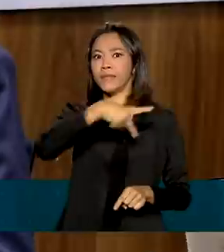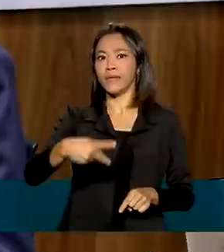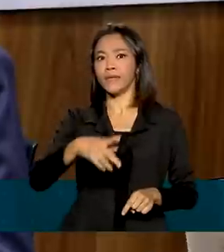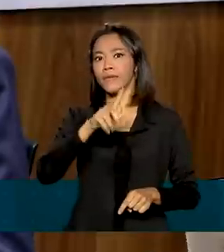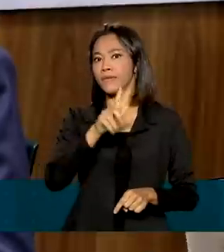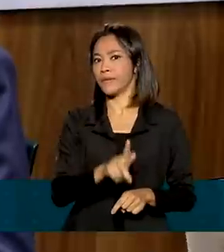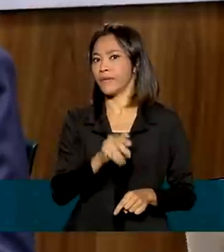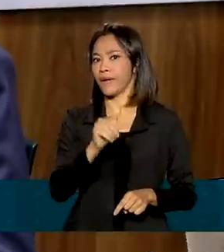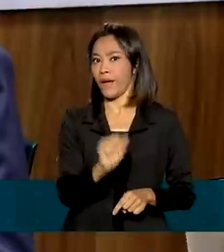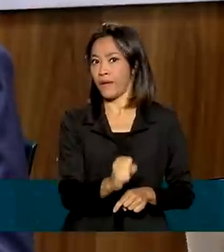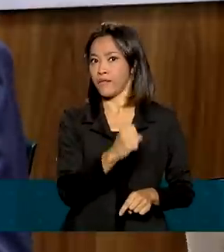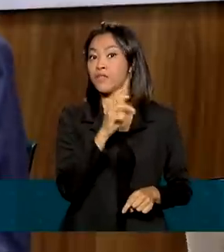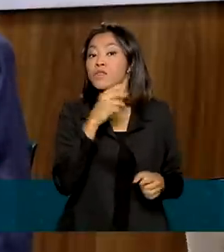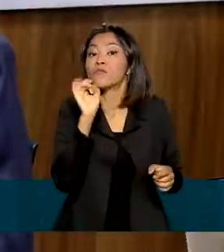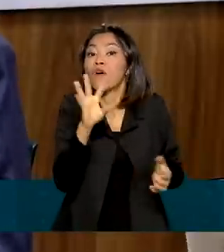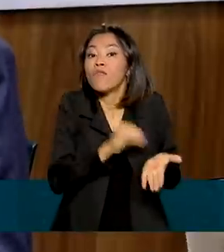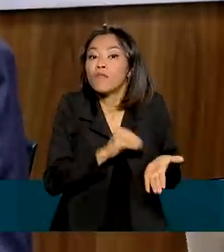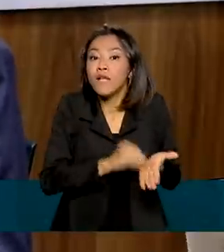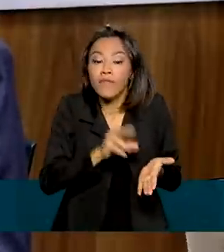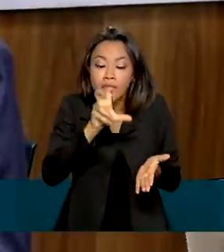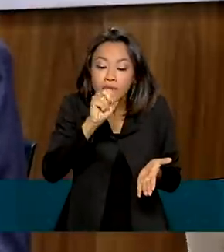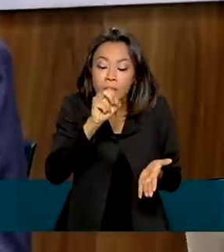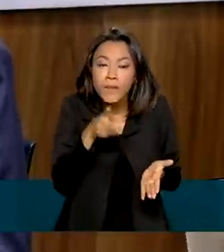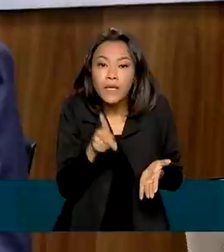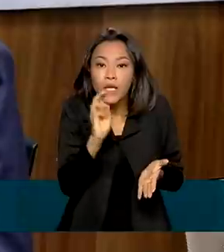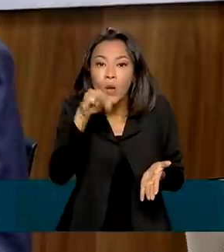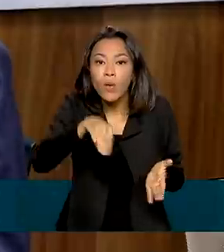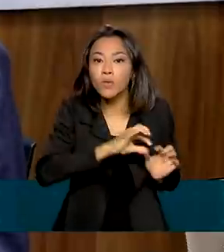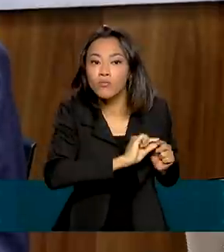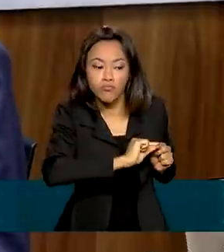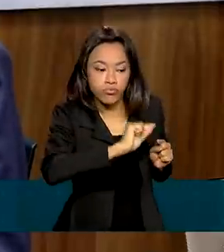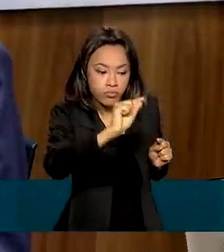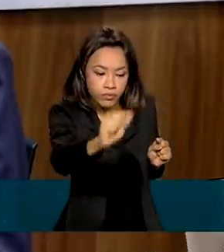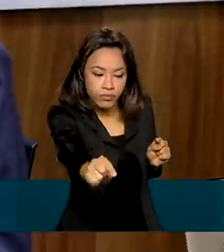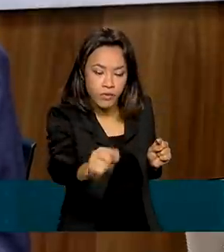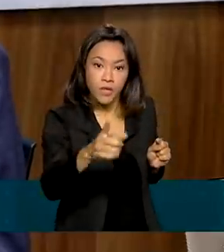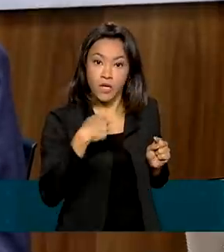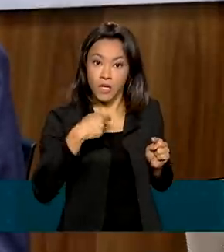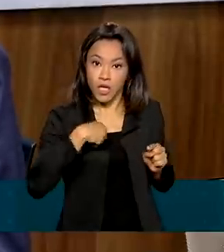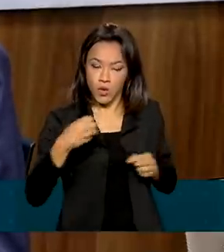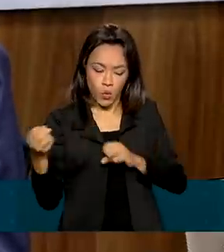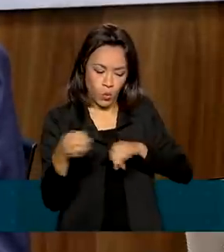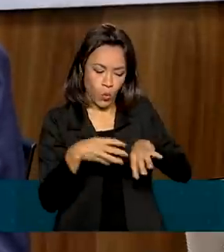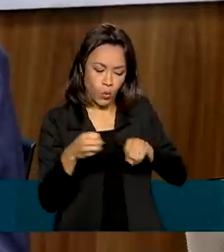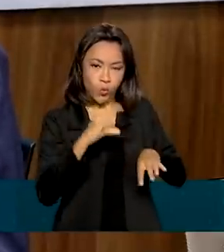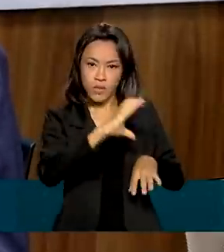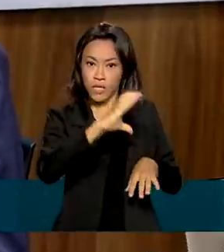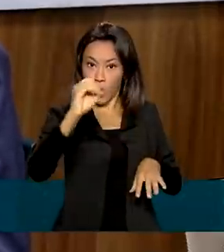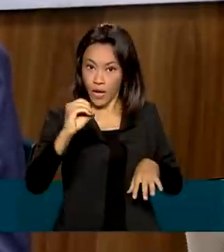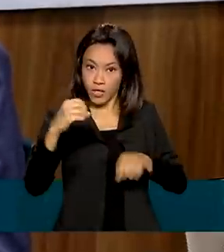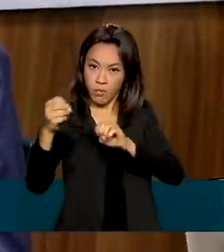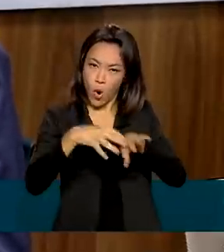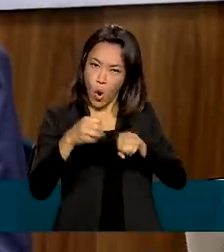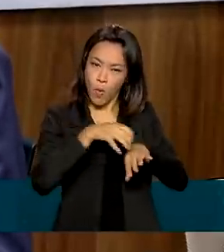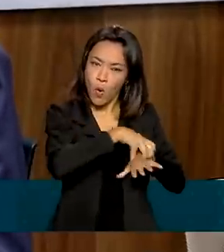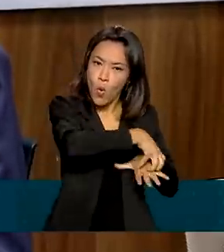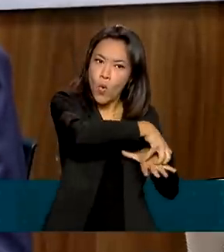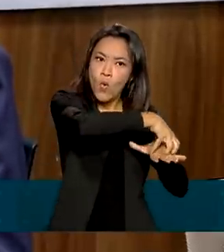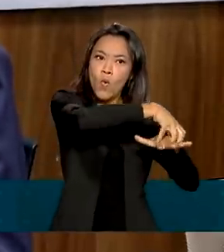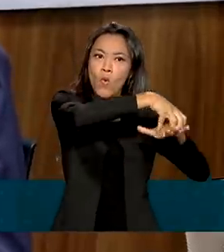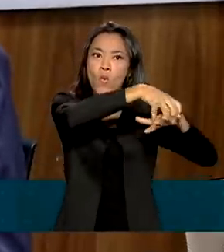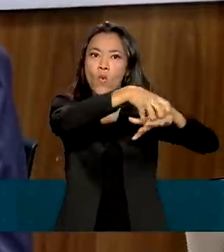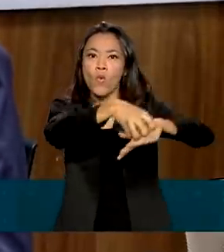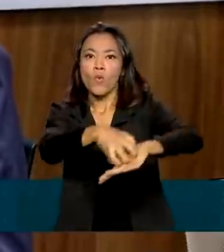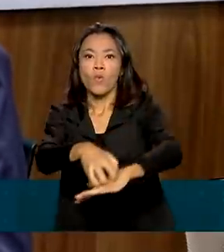faltava apenas 50km que diz afogava toda o que se produz no centro S para a região Noroeste